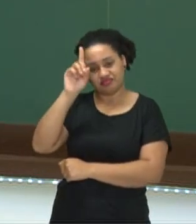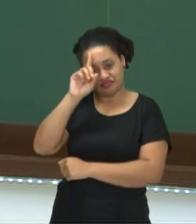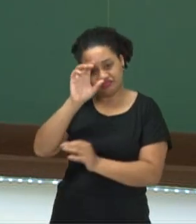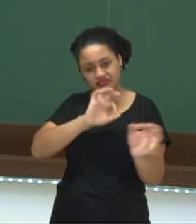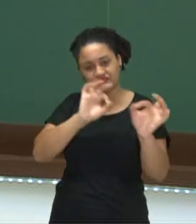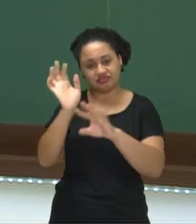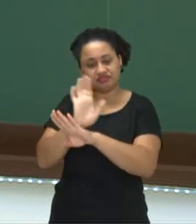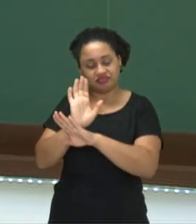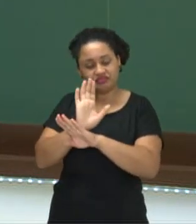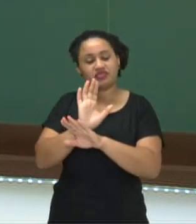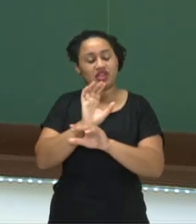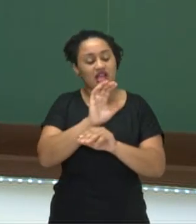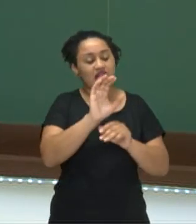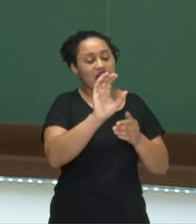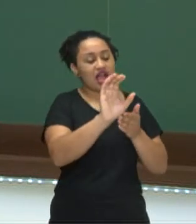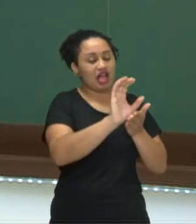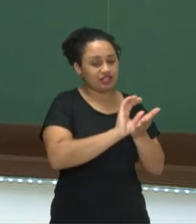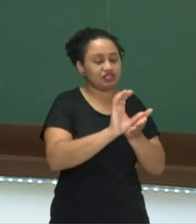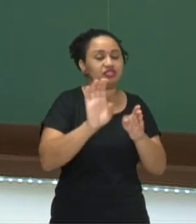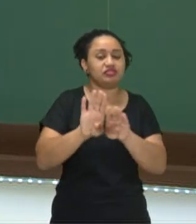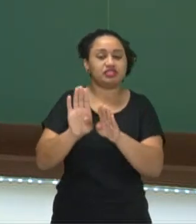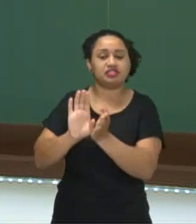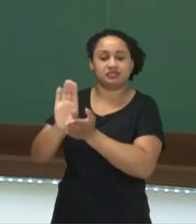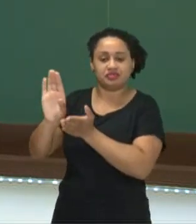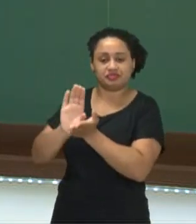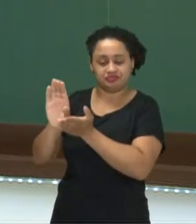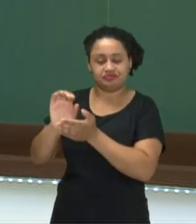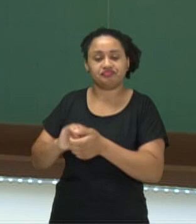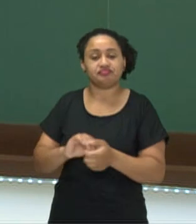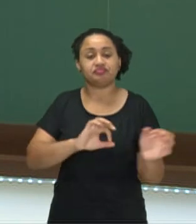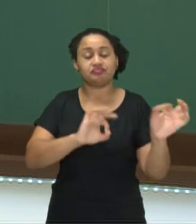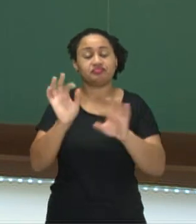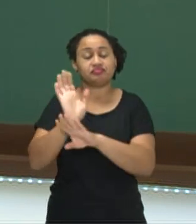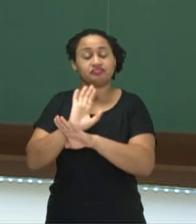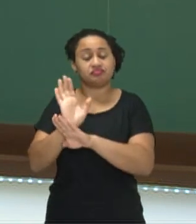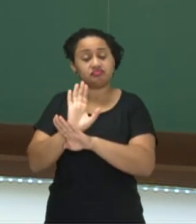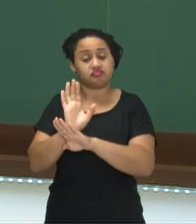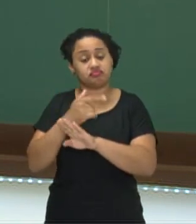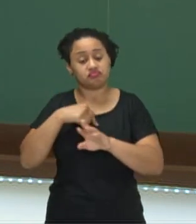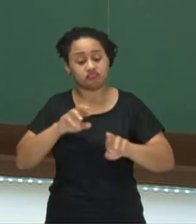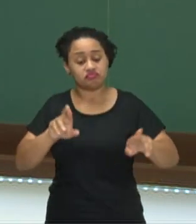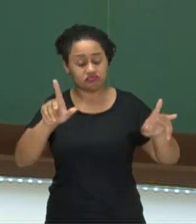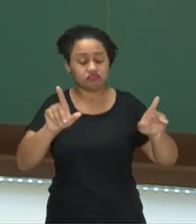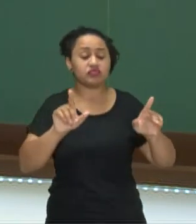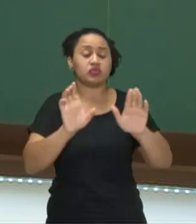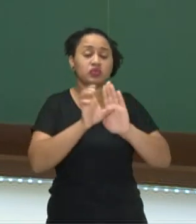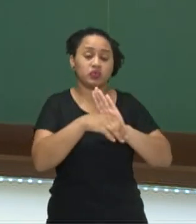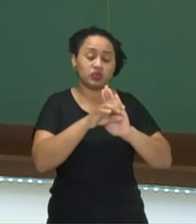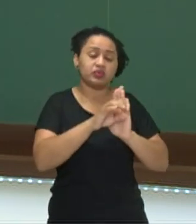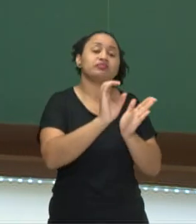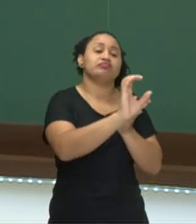vídeos, ativo e passivo financeiro. Nesse vídeo a gente diferenciou